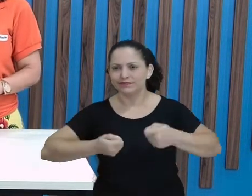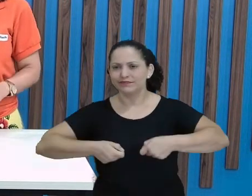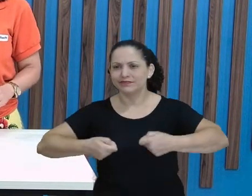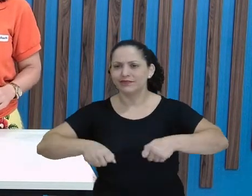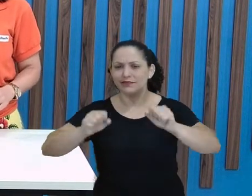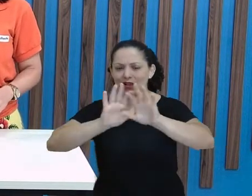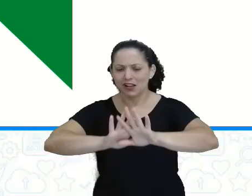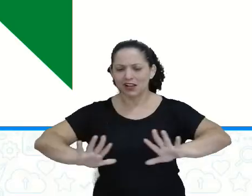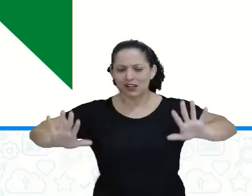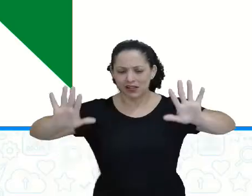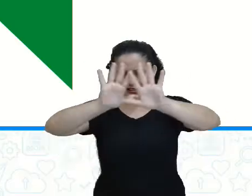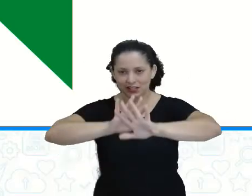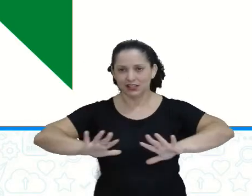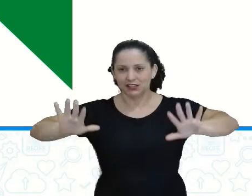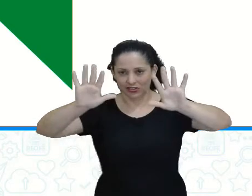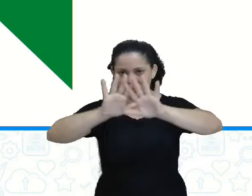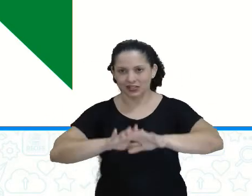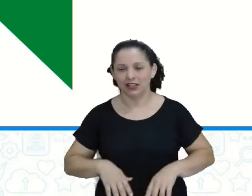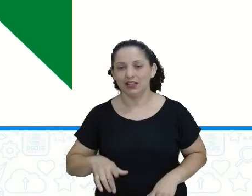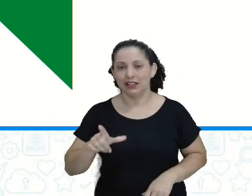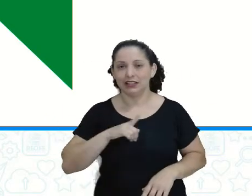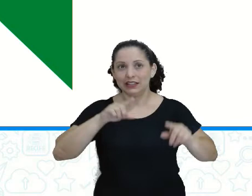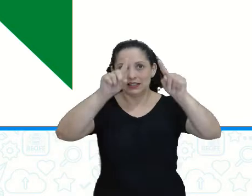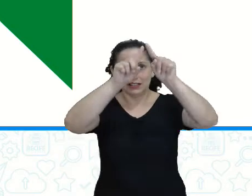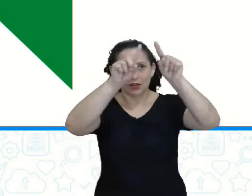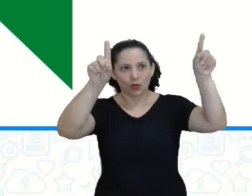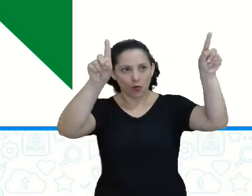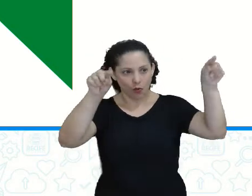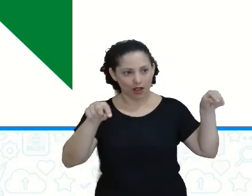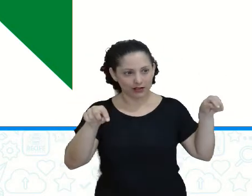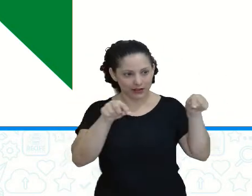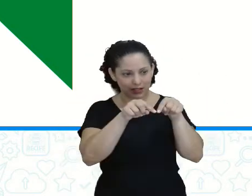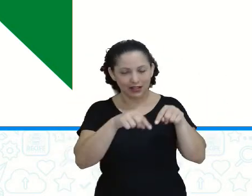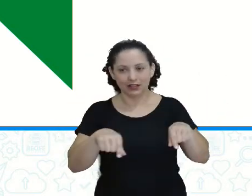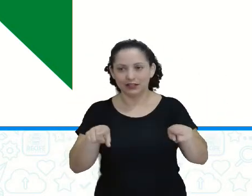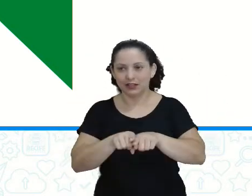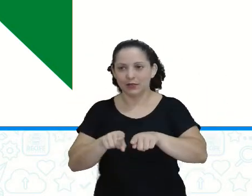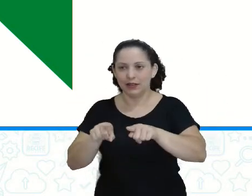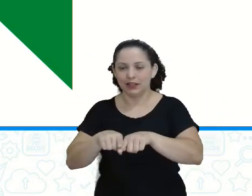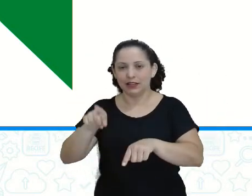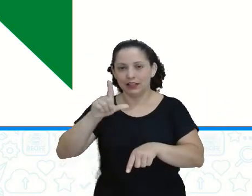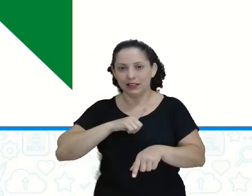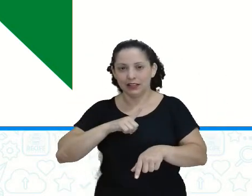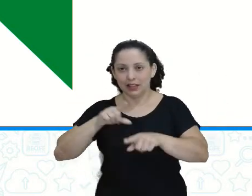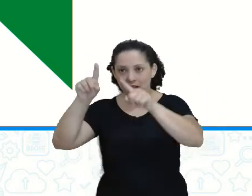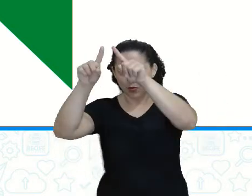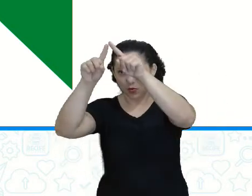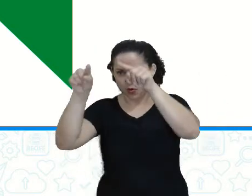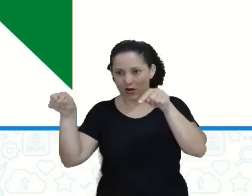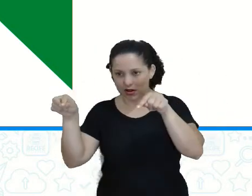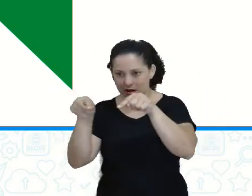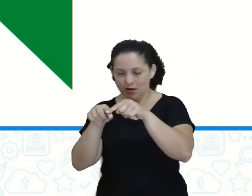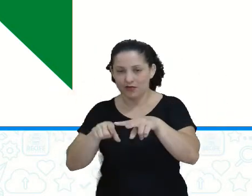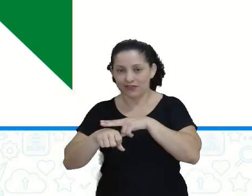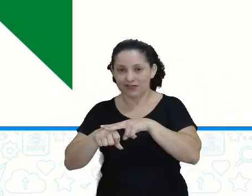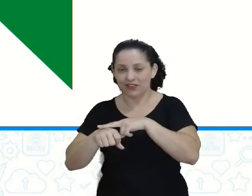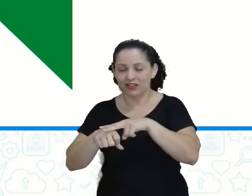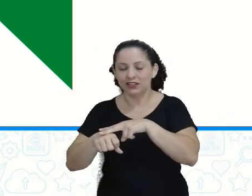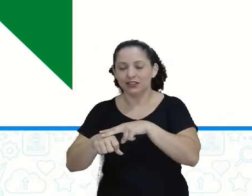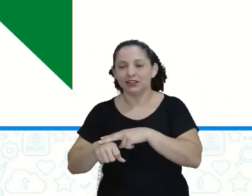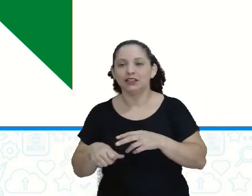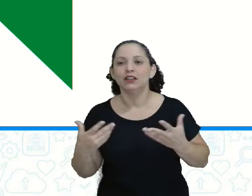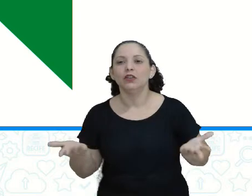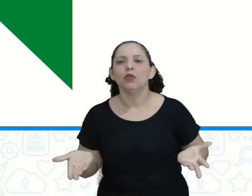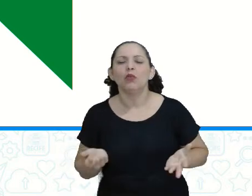área do quadrado? Tem esse quadrado aí e tem o triângulo verde. Quantas unidades do triângulo